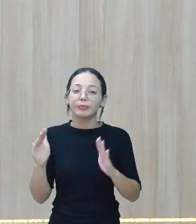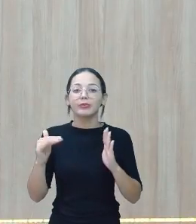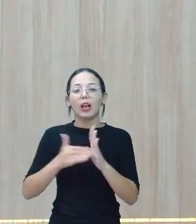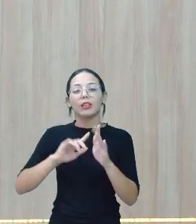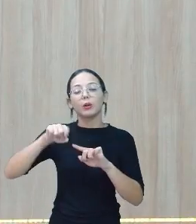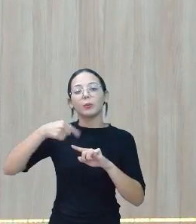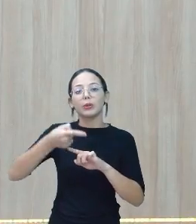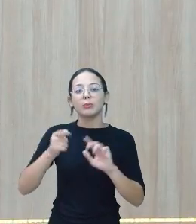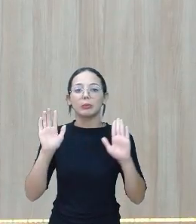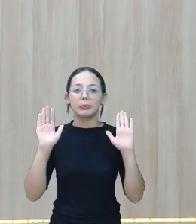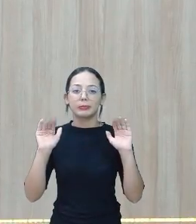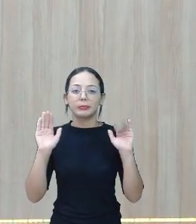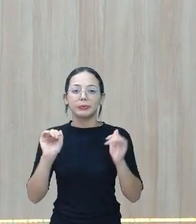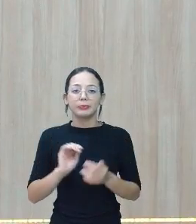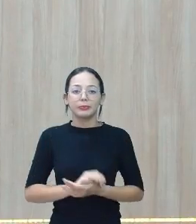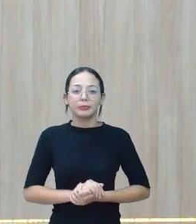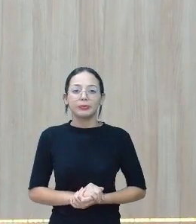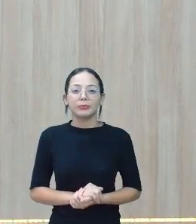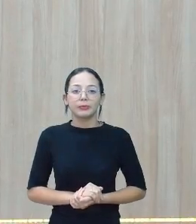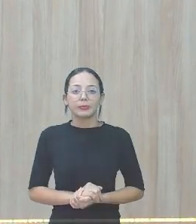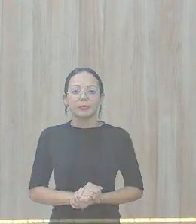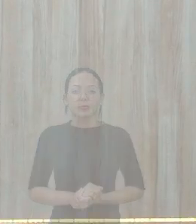a próxima.